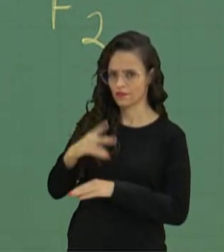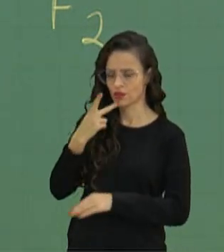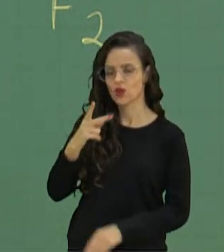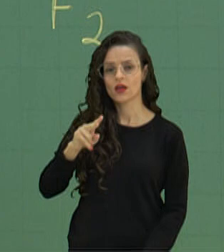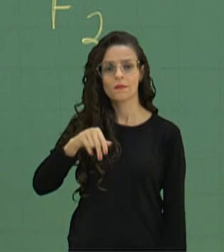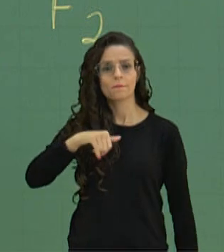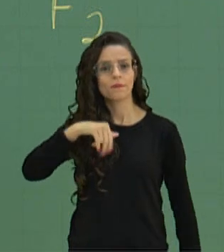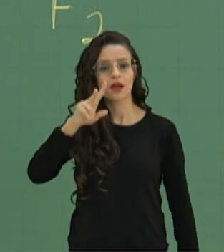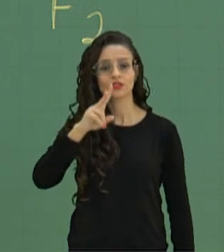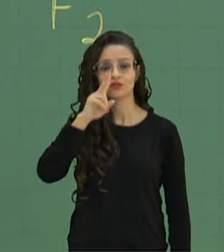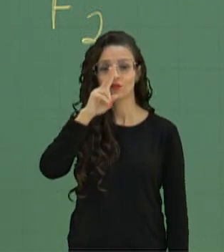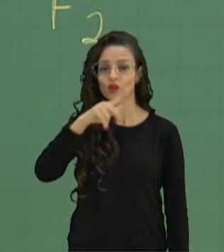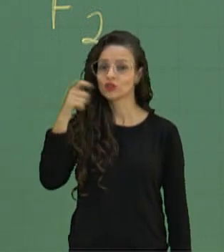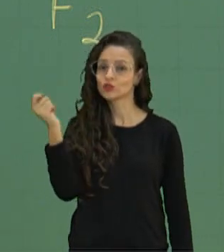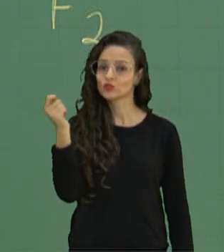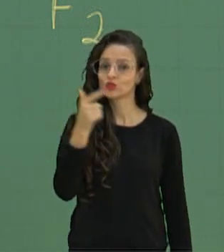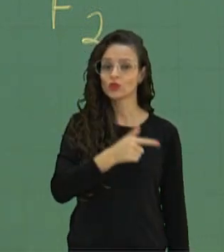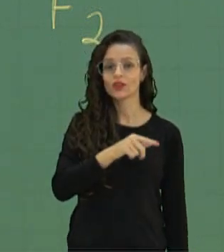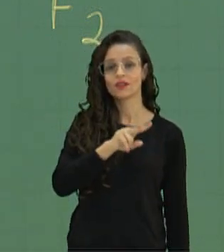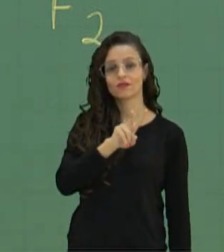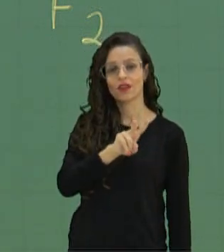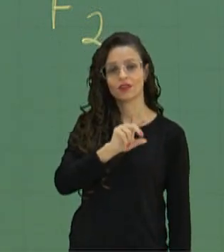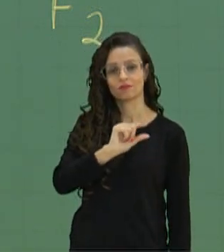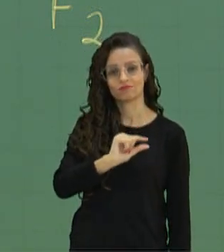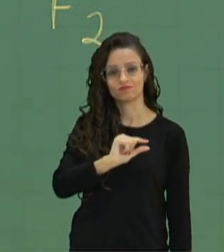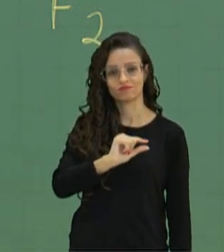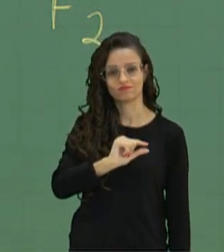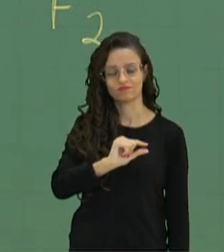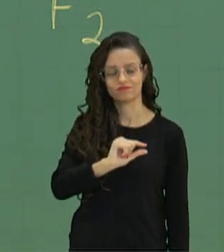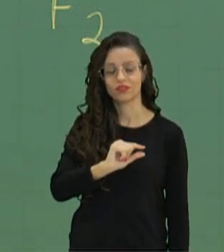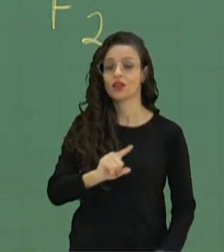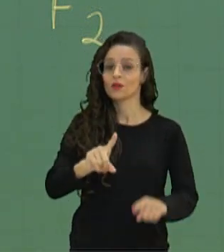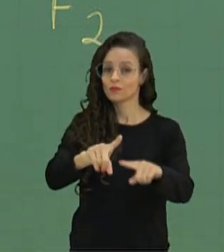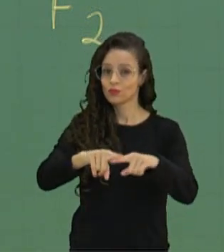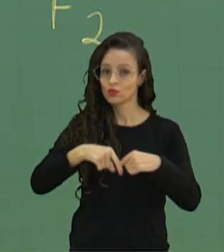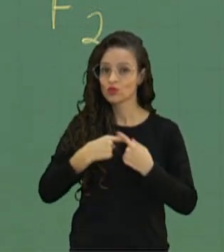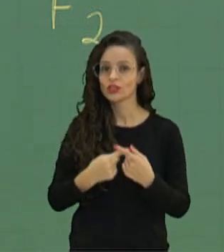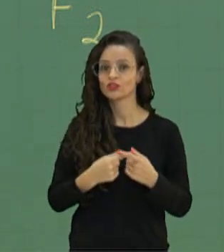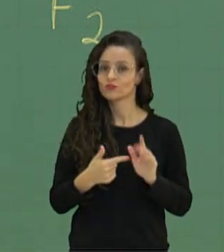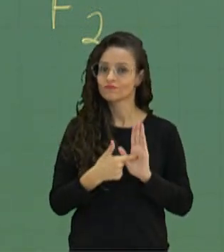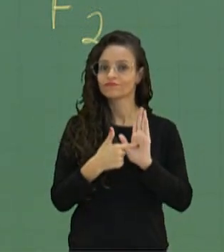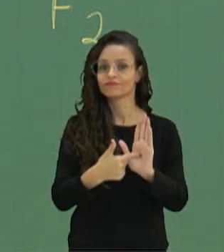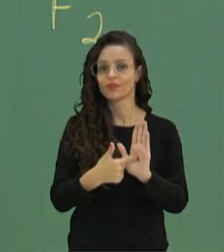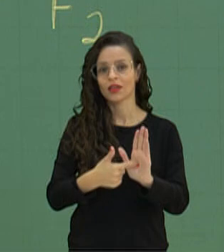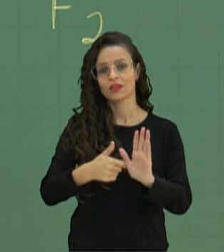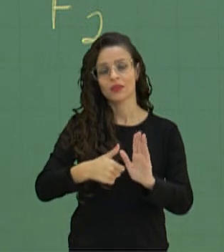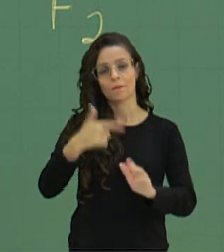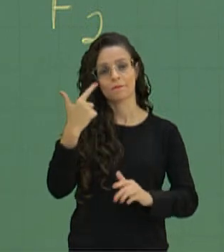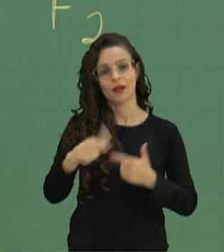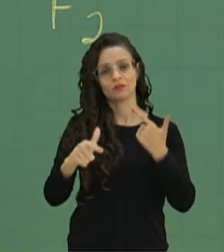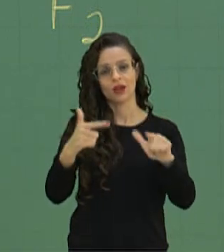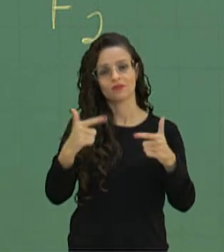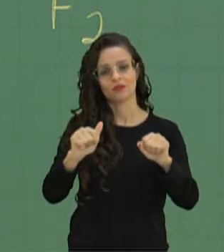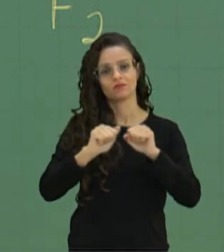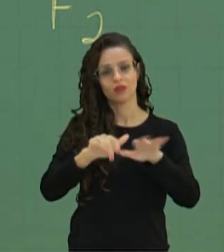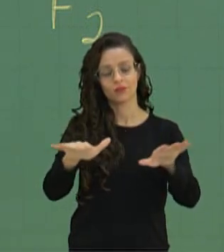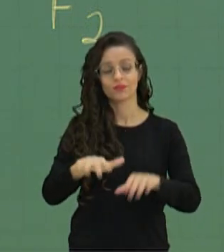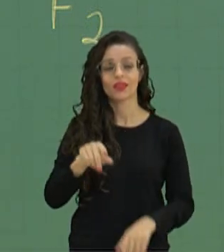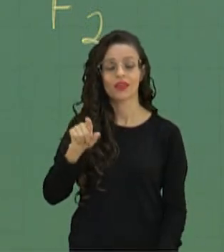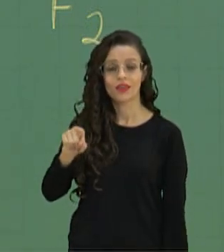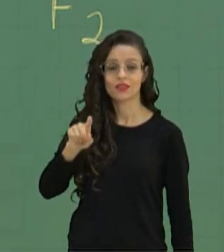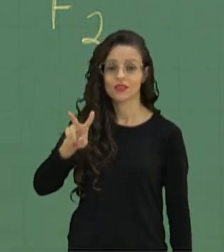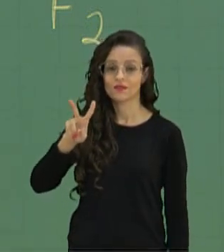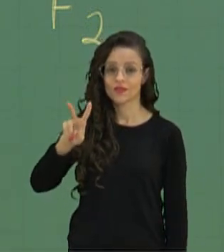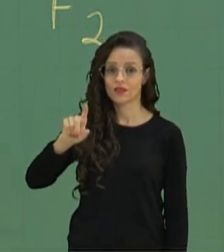ele seria mais forte do que esse aqui, o vezinho. Por isso que ele se manifesta. Esse fator aqui mais